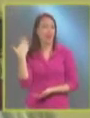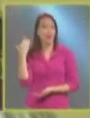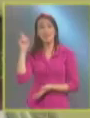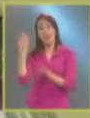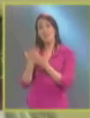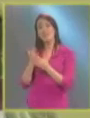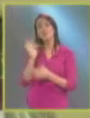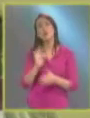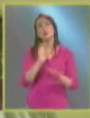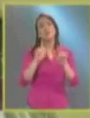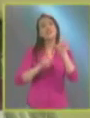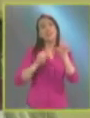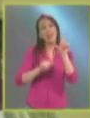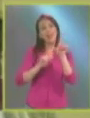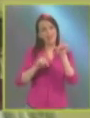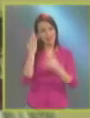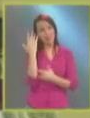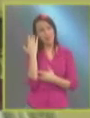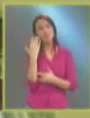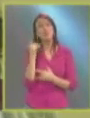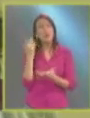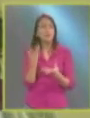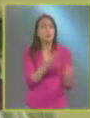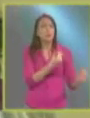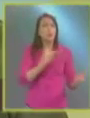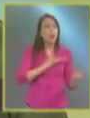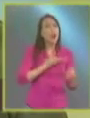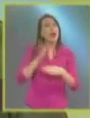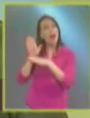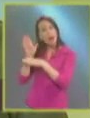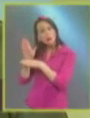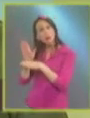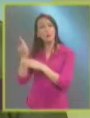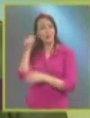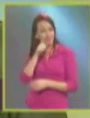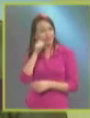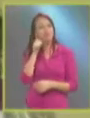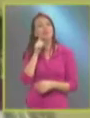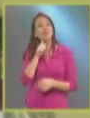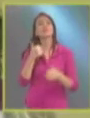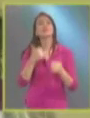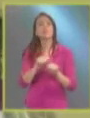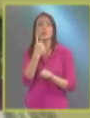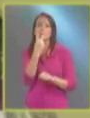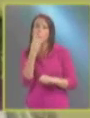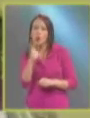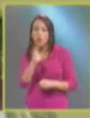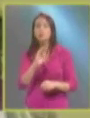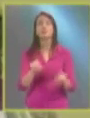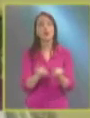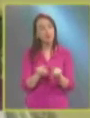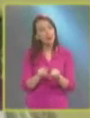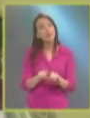Letras. Eu fui enormemente ajudada por meus colegas de sala, no colegial também.